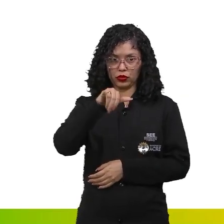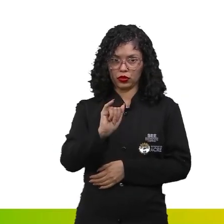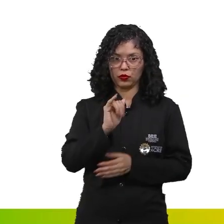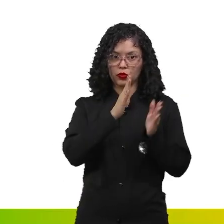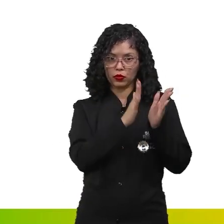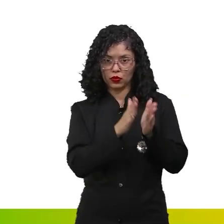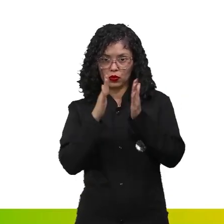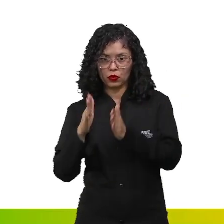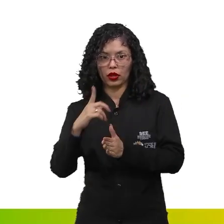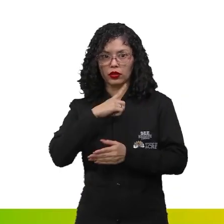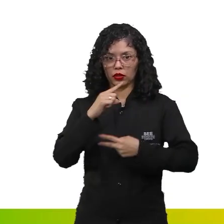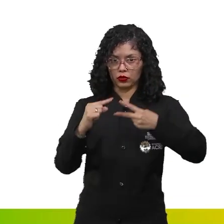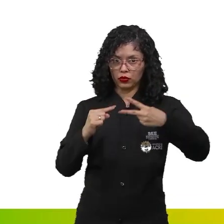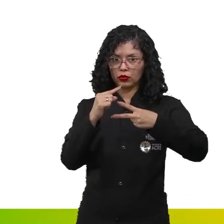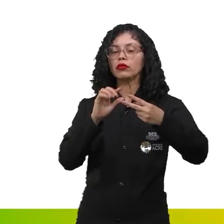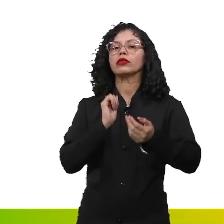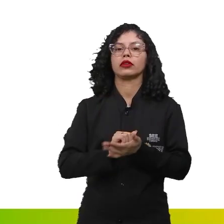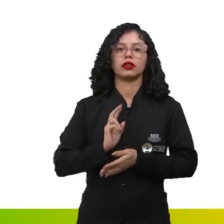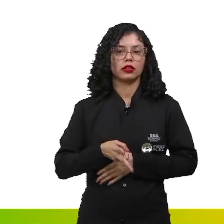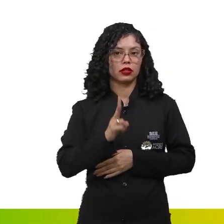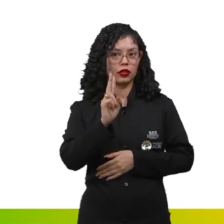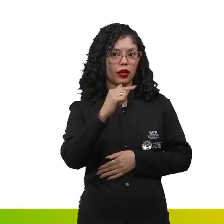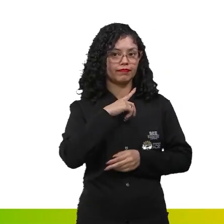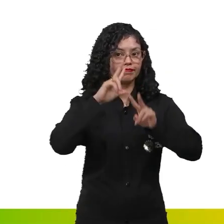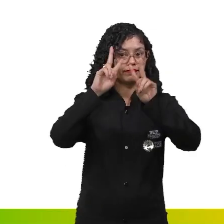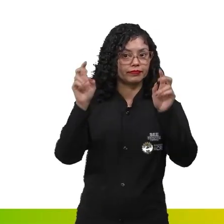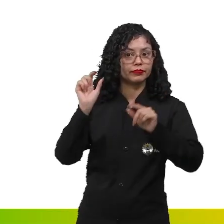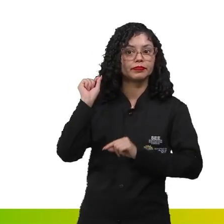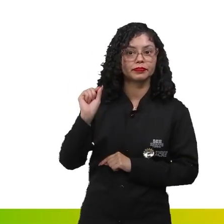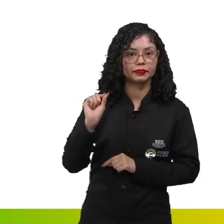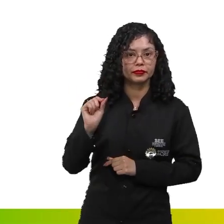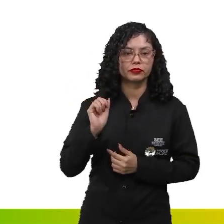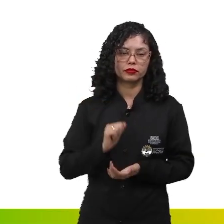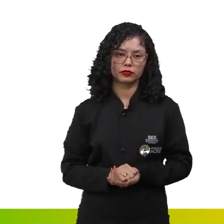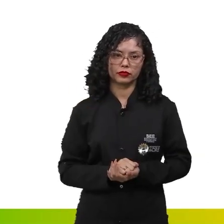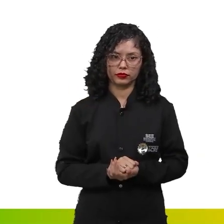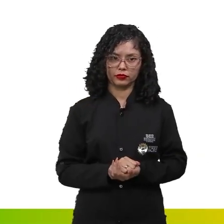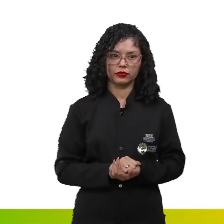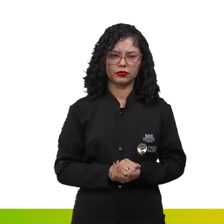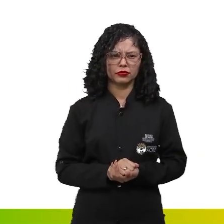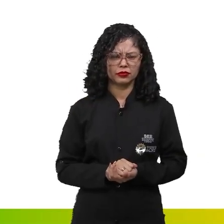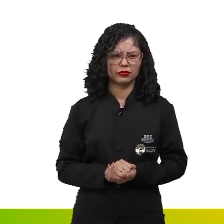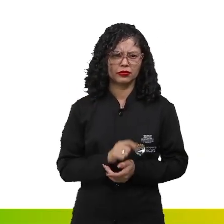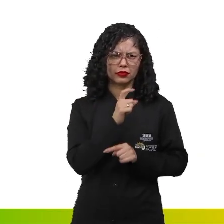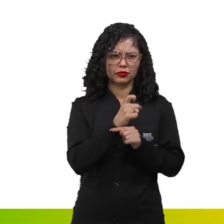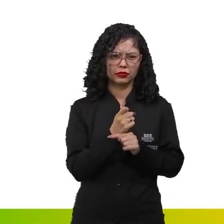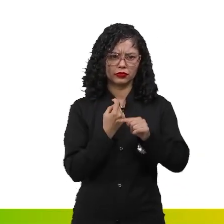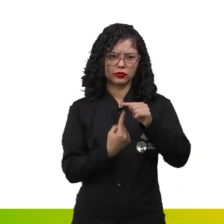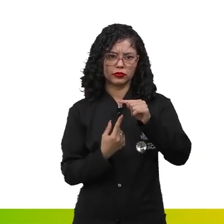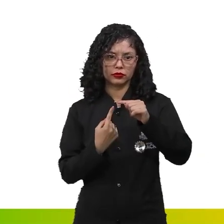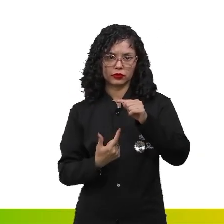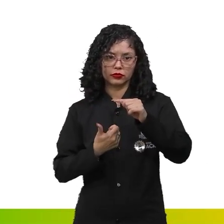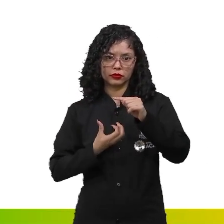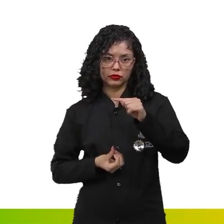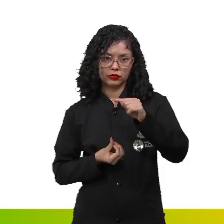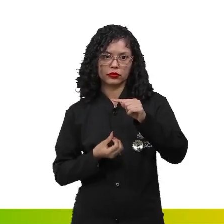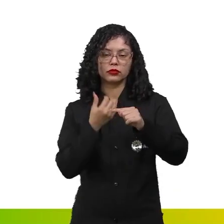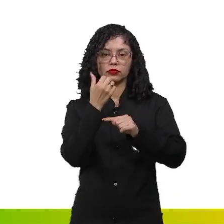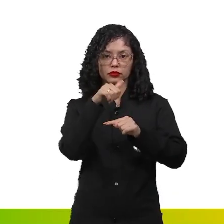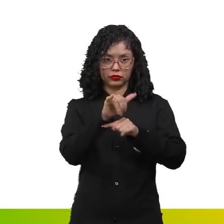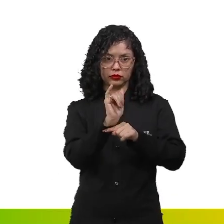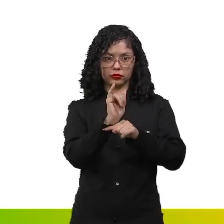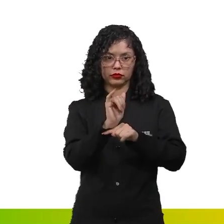que cabem a Ricardo e Daniela, nós vamos ter o seguinte: x sobre 1 sobre